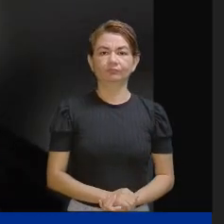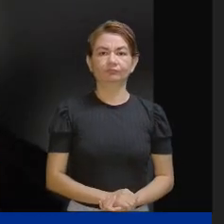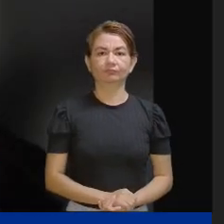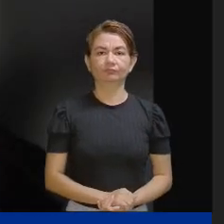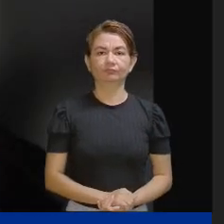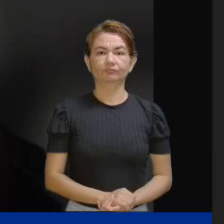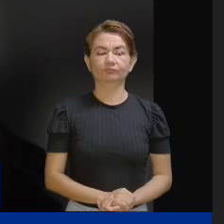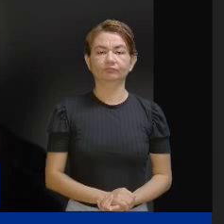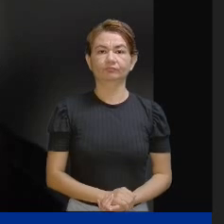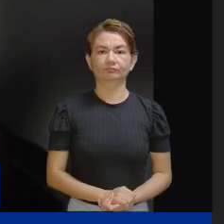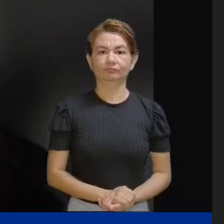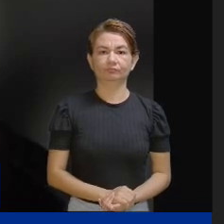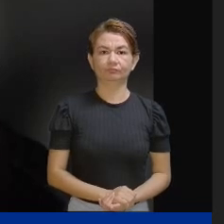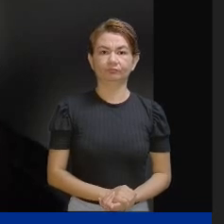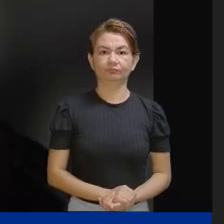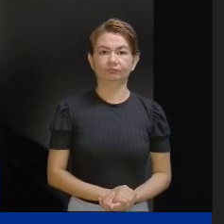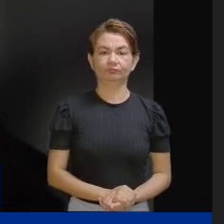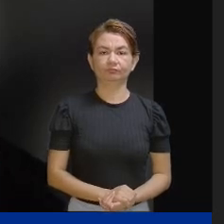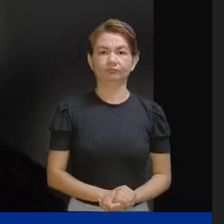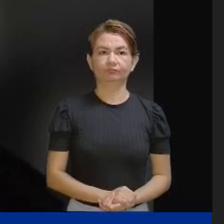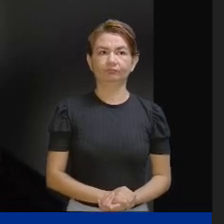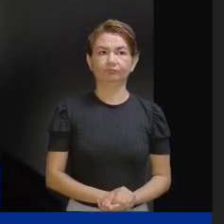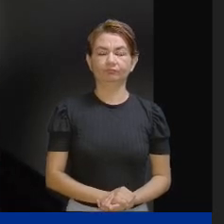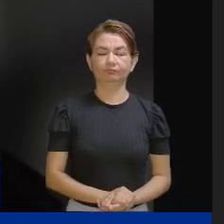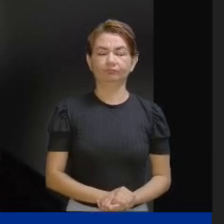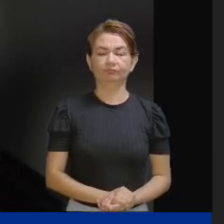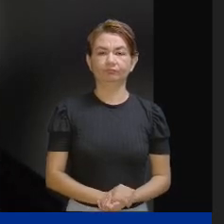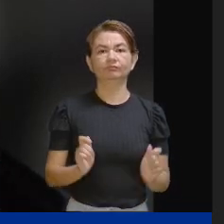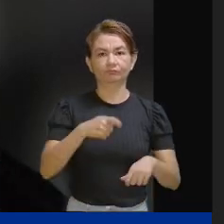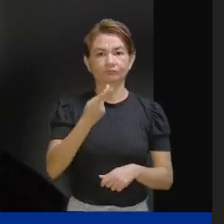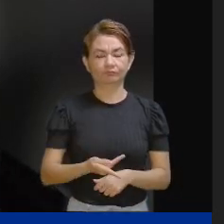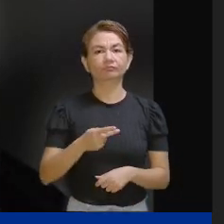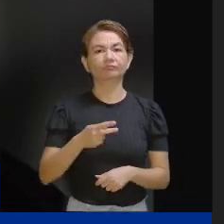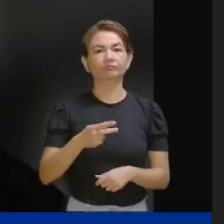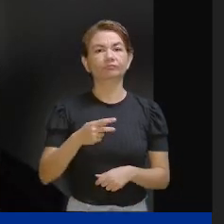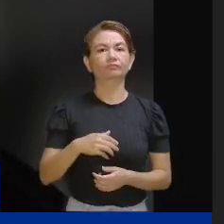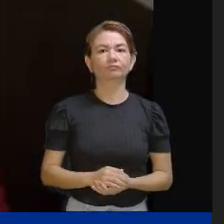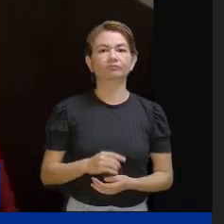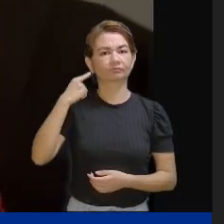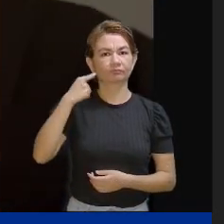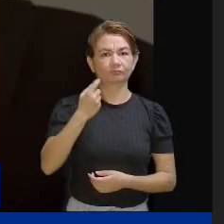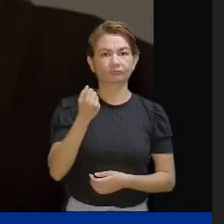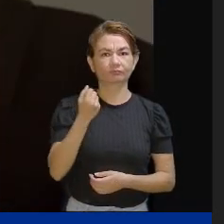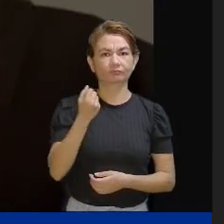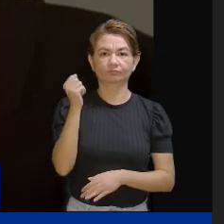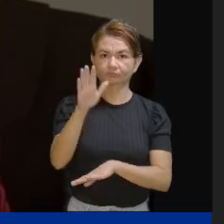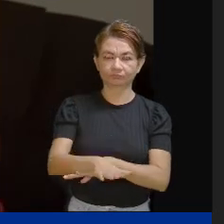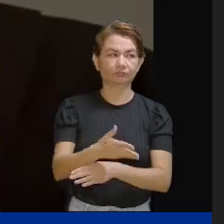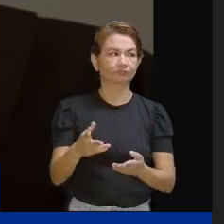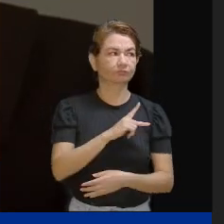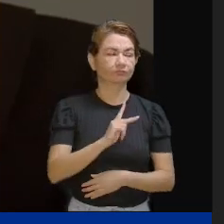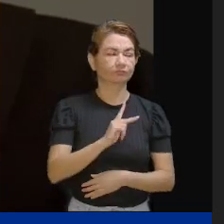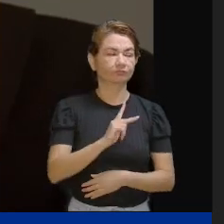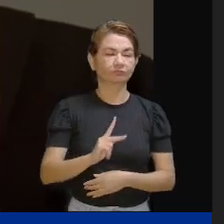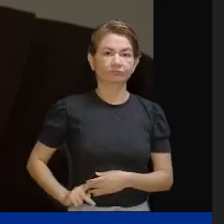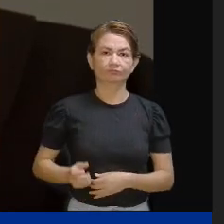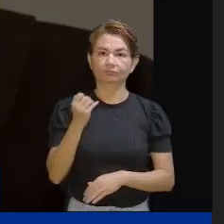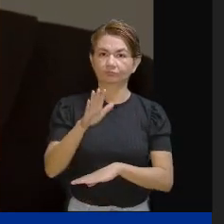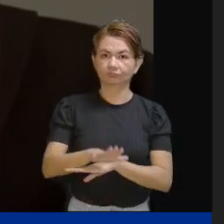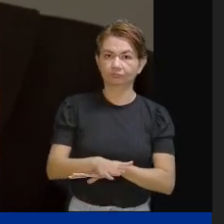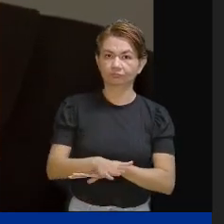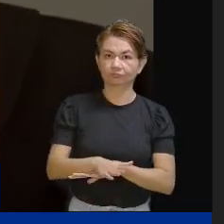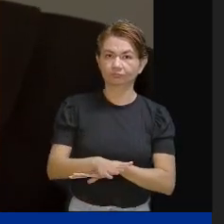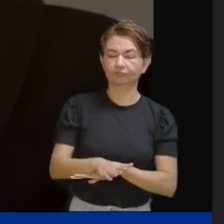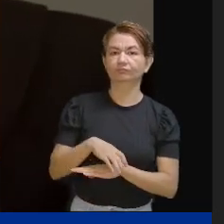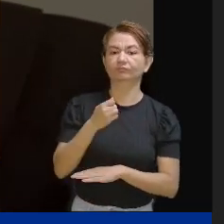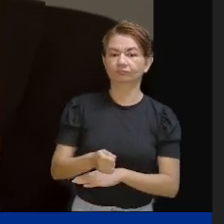Com a palavra, o ilustre advogado. Boa tarde, senhor presidente. Boa tarde,